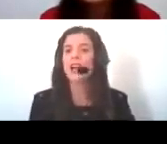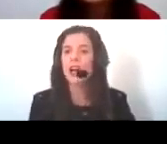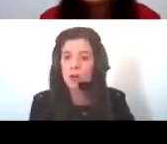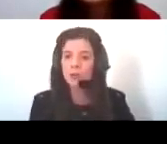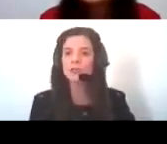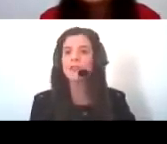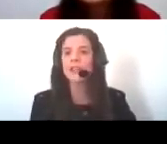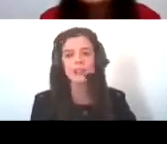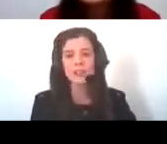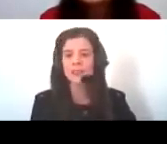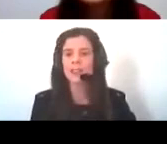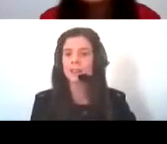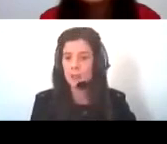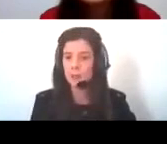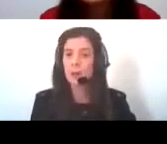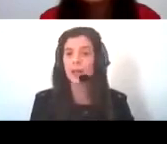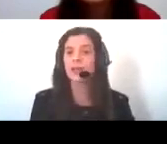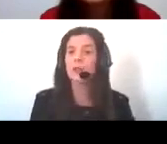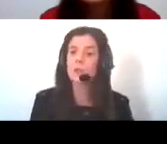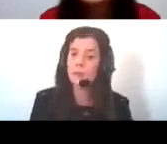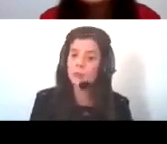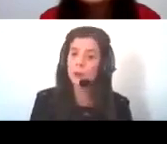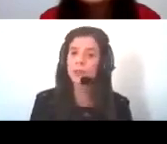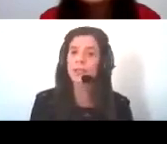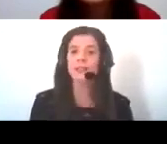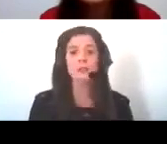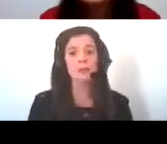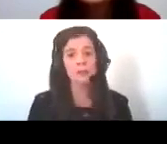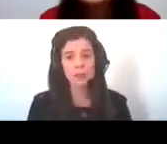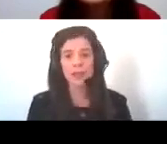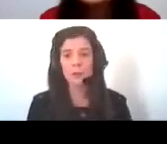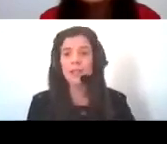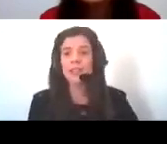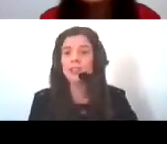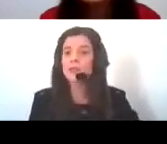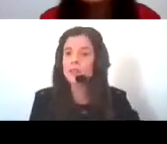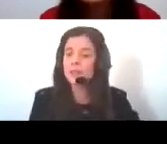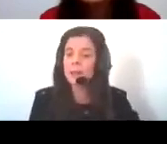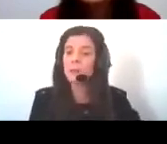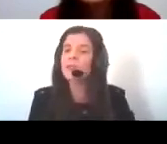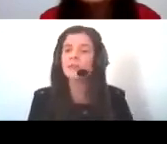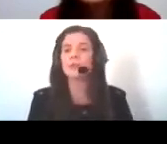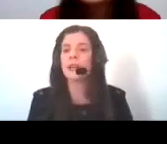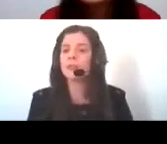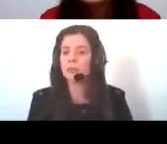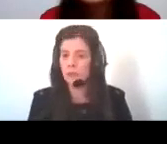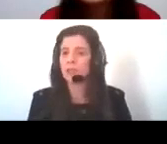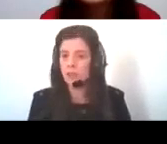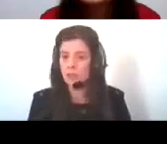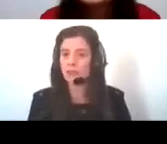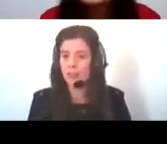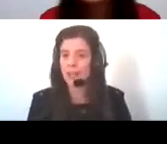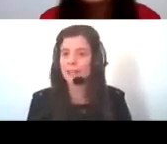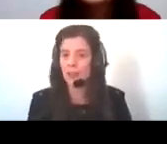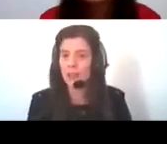seja, algo diferente ela está levando para ela como pessoa e ela como profissional. E a gente tem muita dificuldade durante